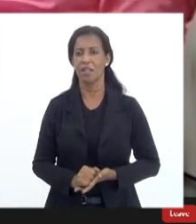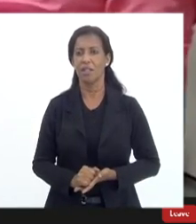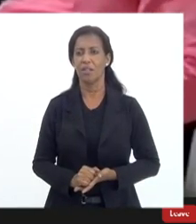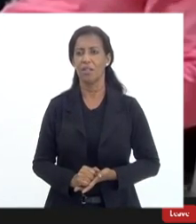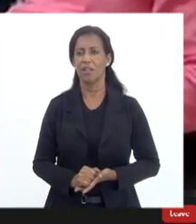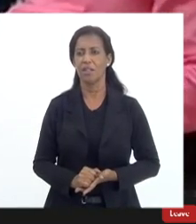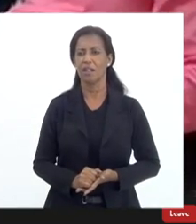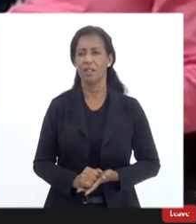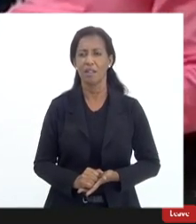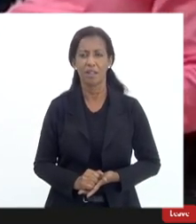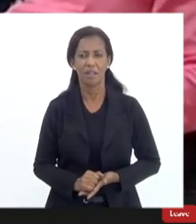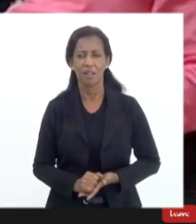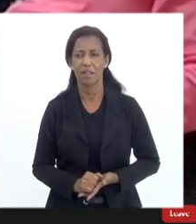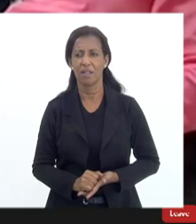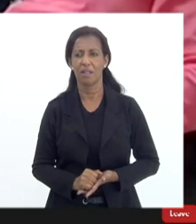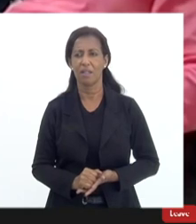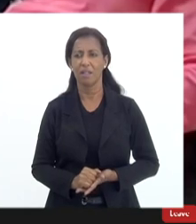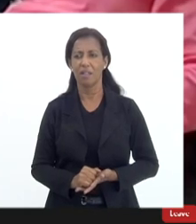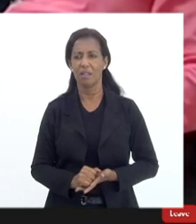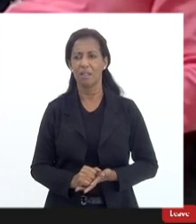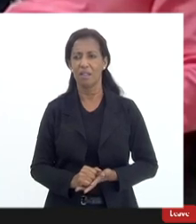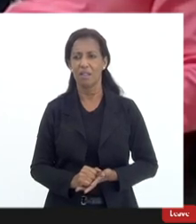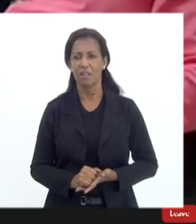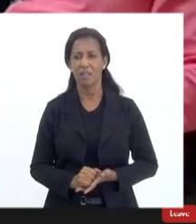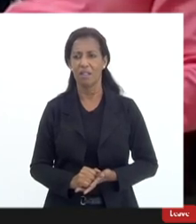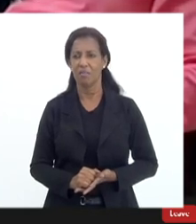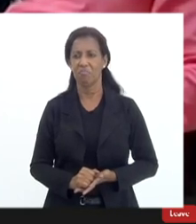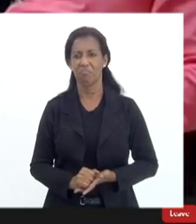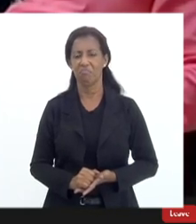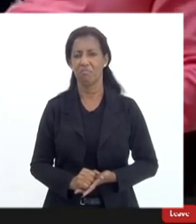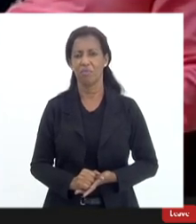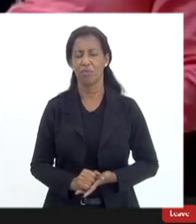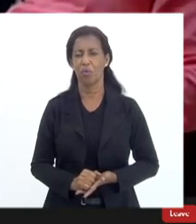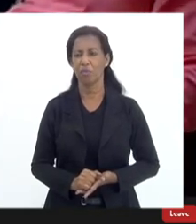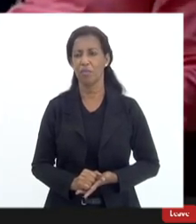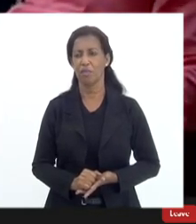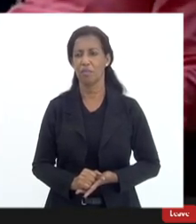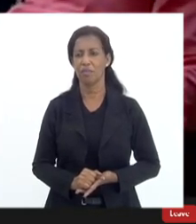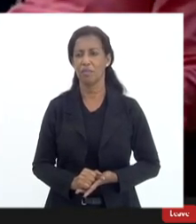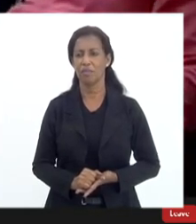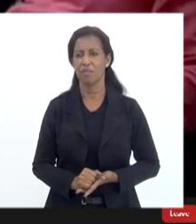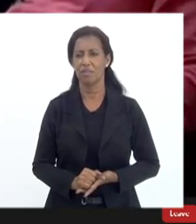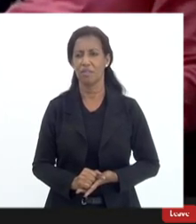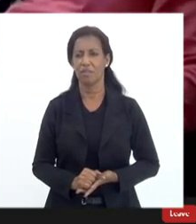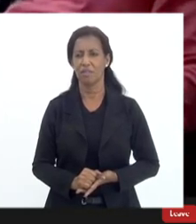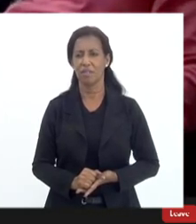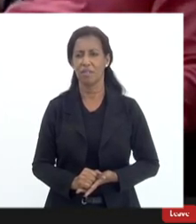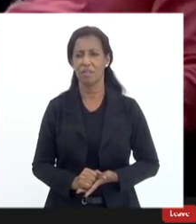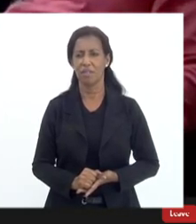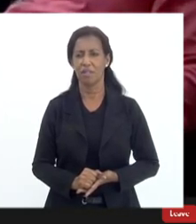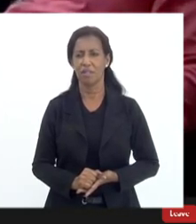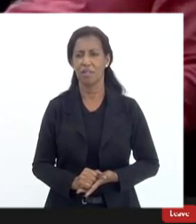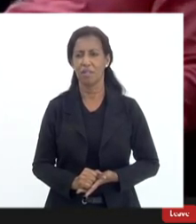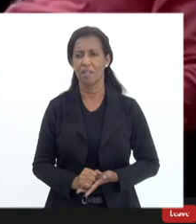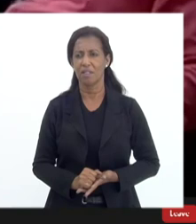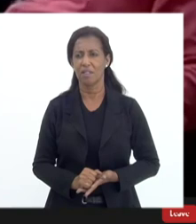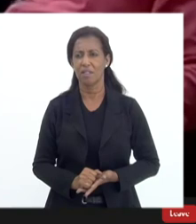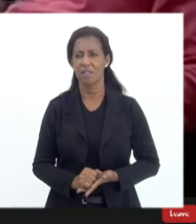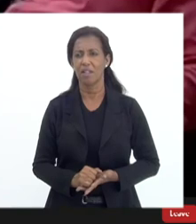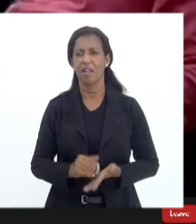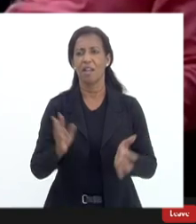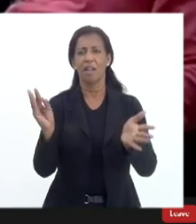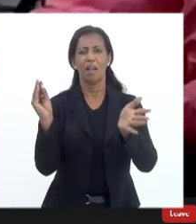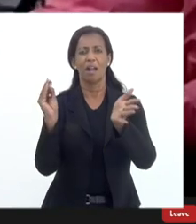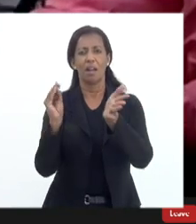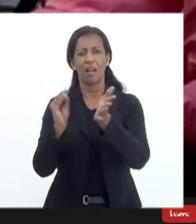verdade, ontem já estava muito mal, ia piorar de ontem para hoje. E aí ele, a ausência dele